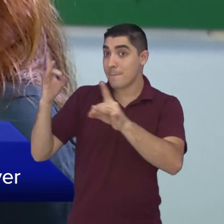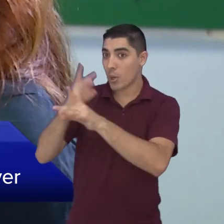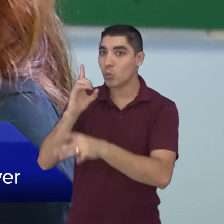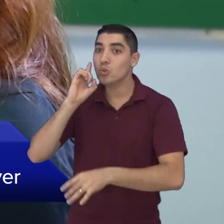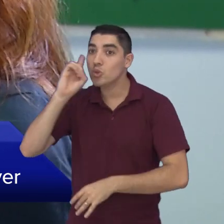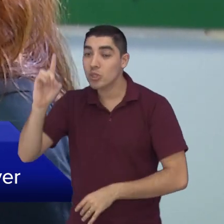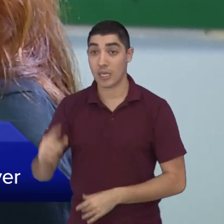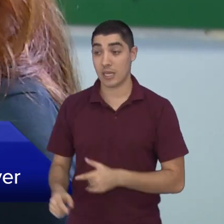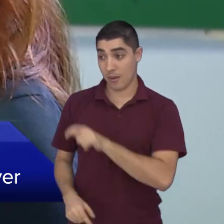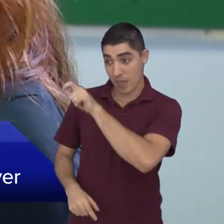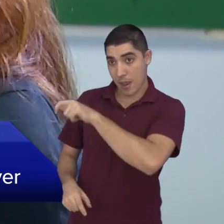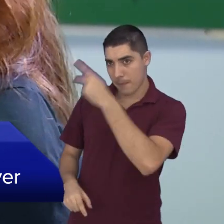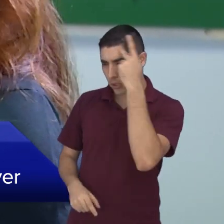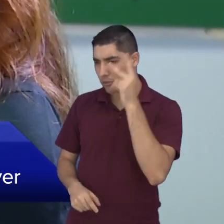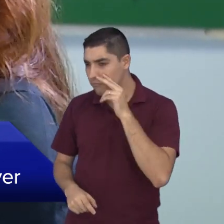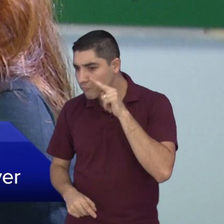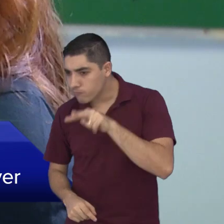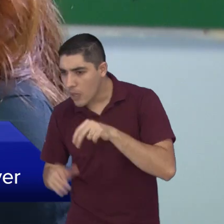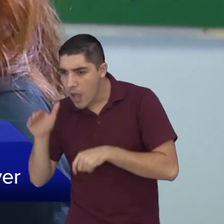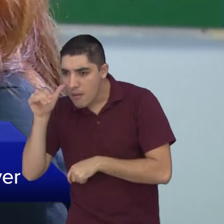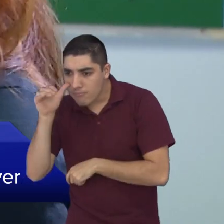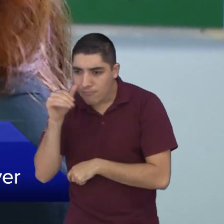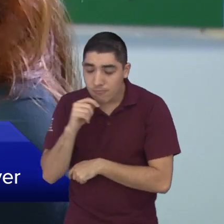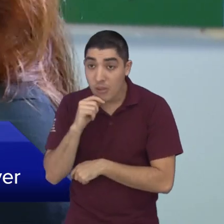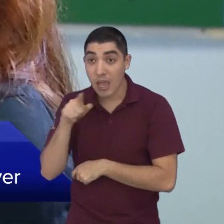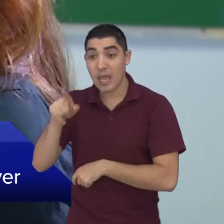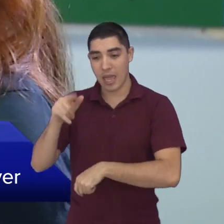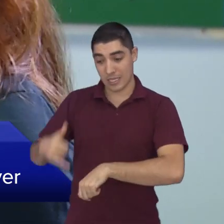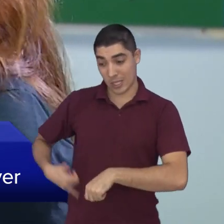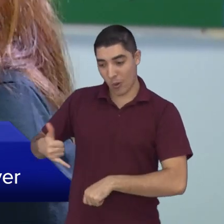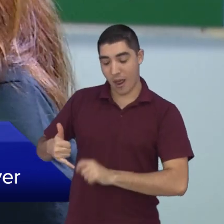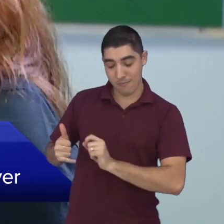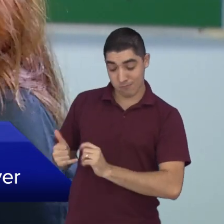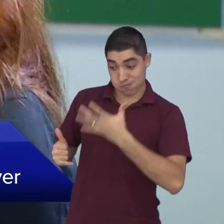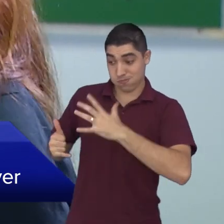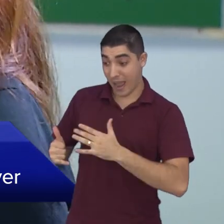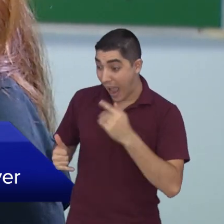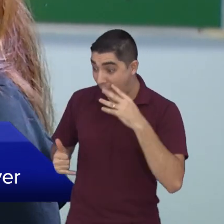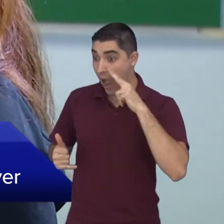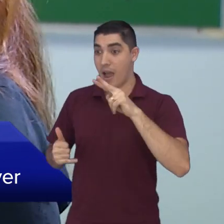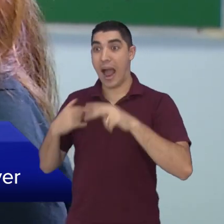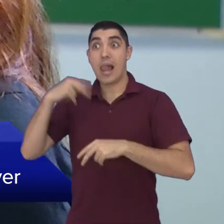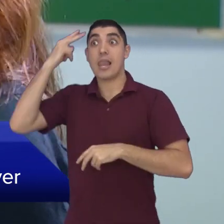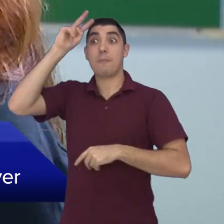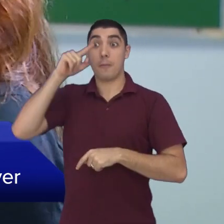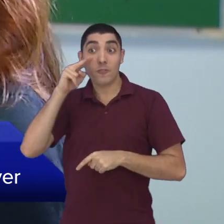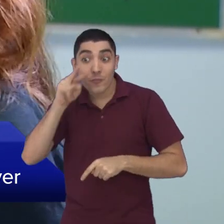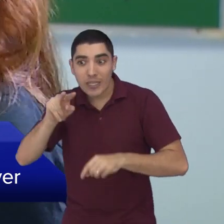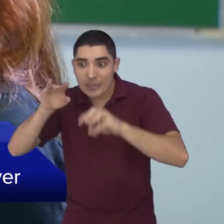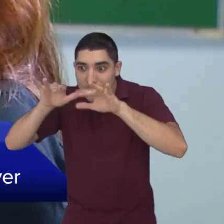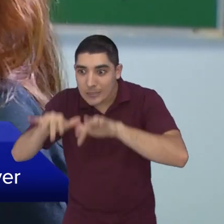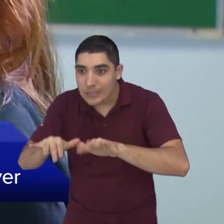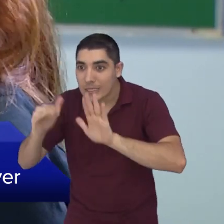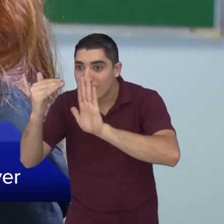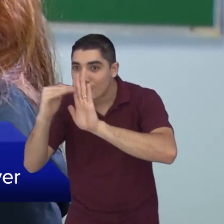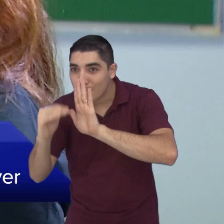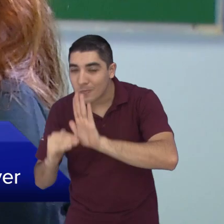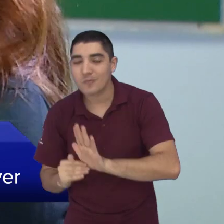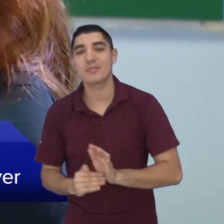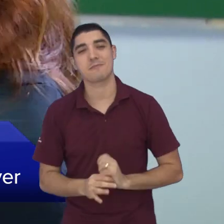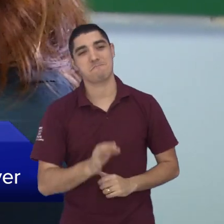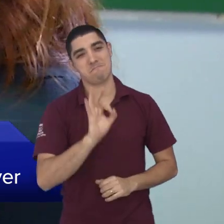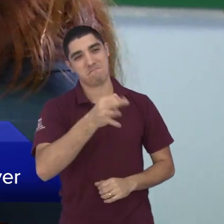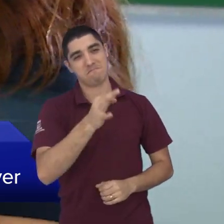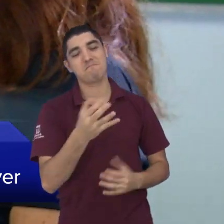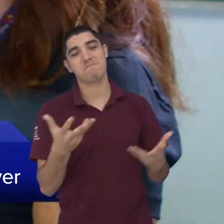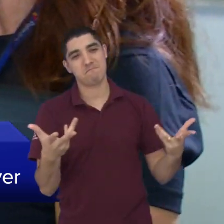data então olhar e já ver que olha eu preciso nesse dia entrar já coloca lá o seu lar para despertar para não perder a chamada